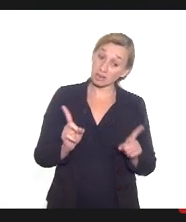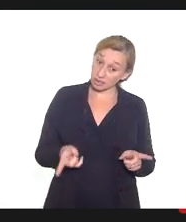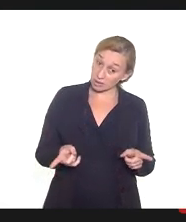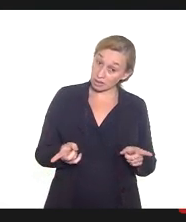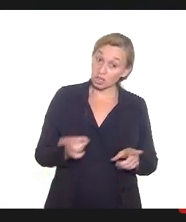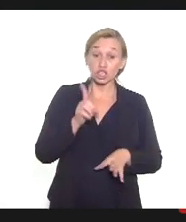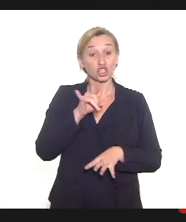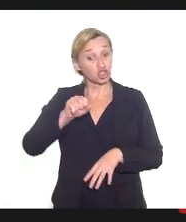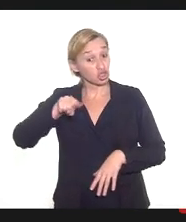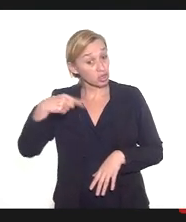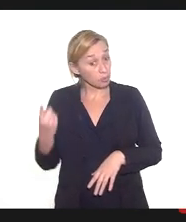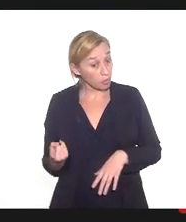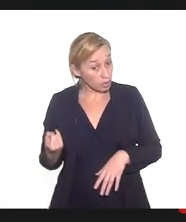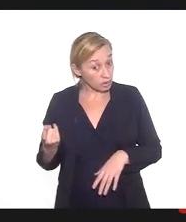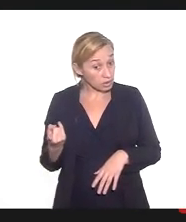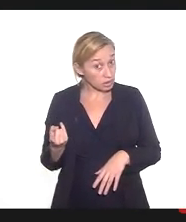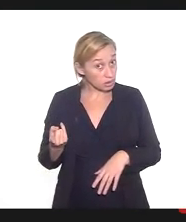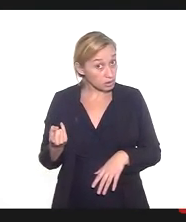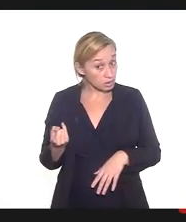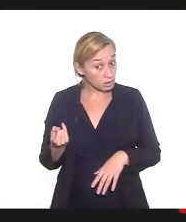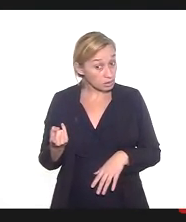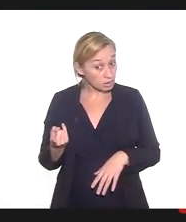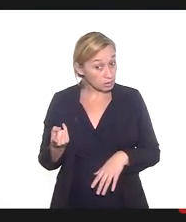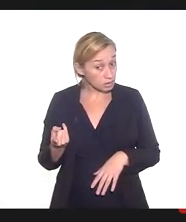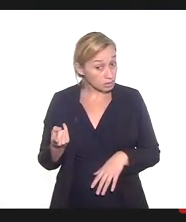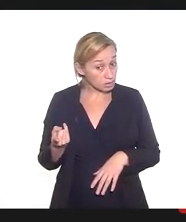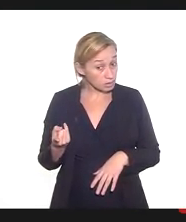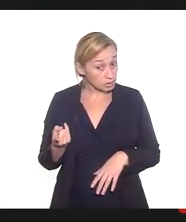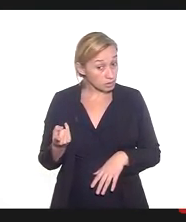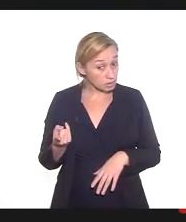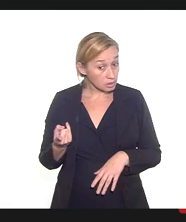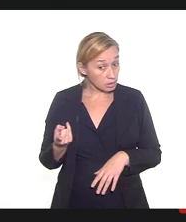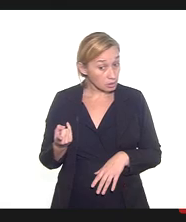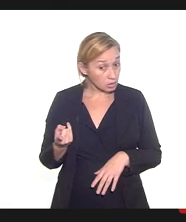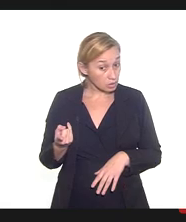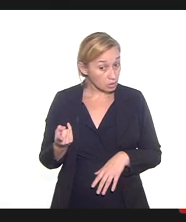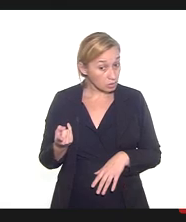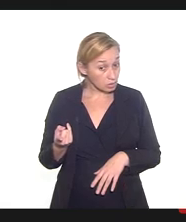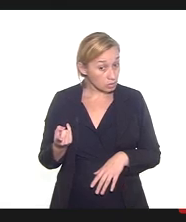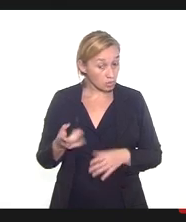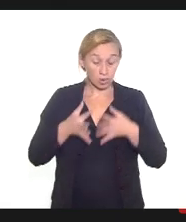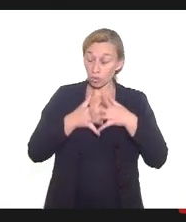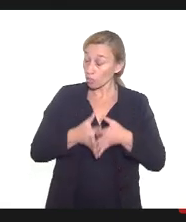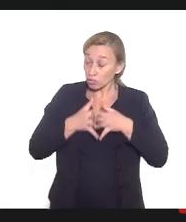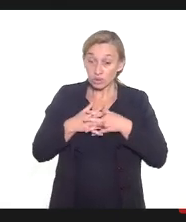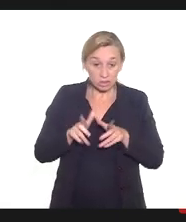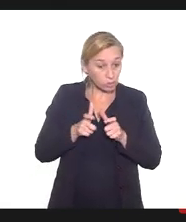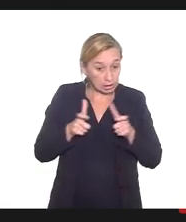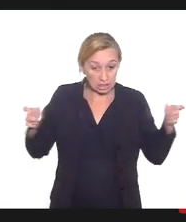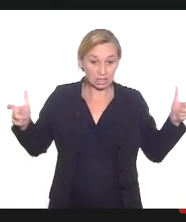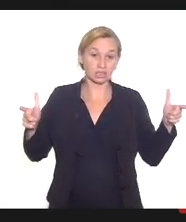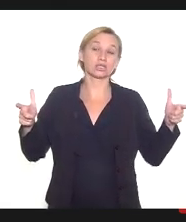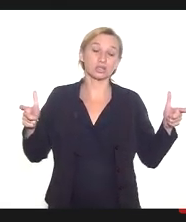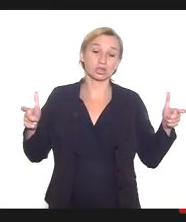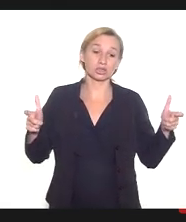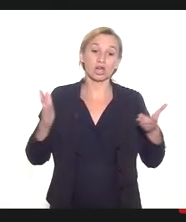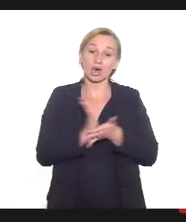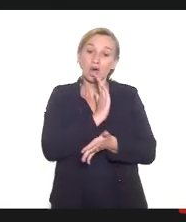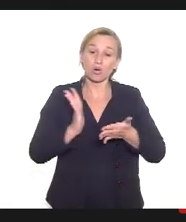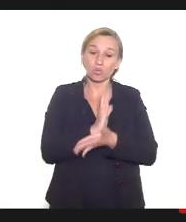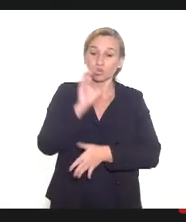dias depois é um alguma confusão é enorme instaurada por que